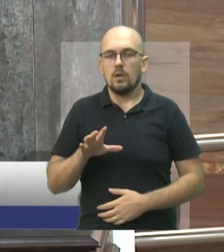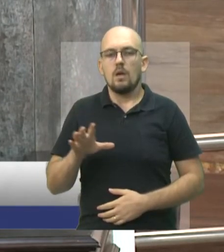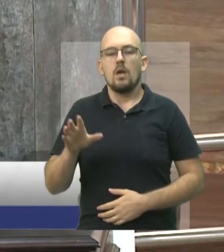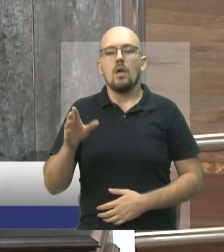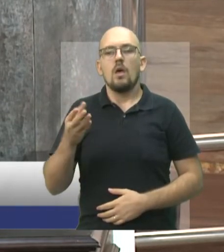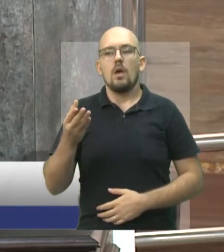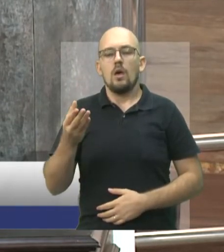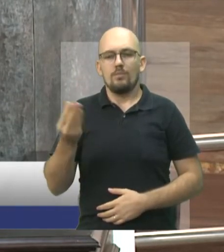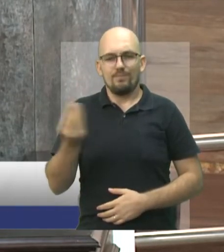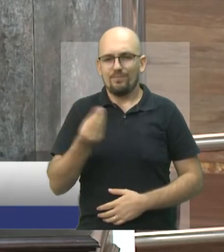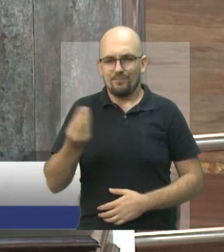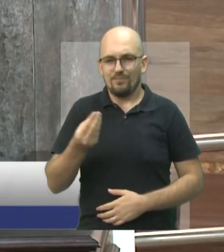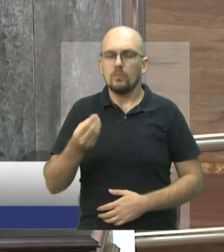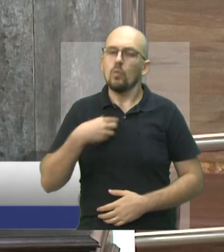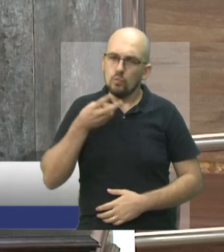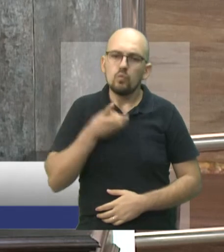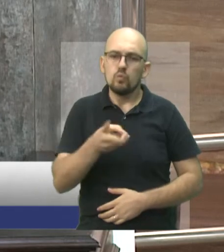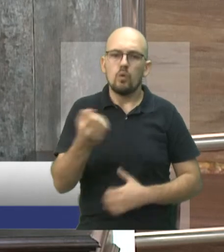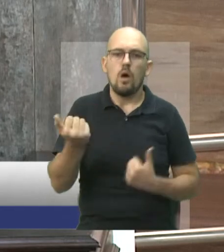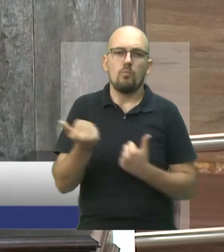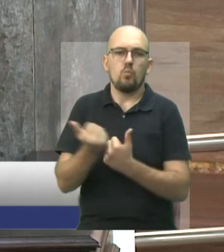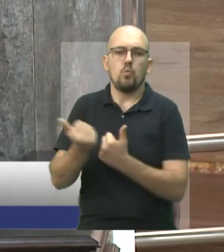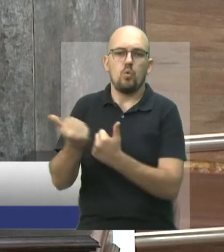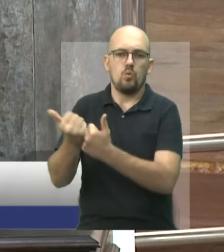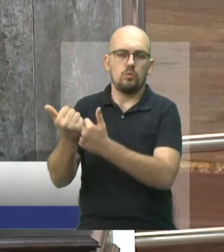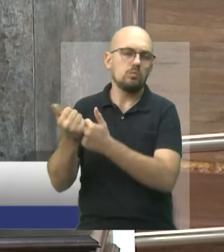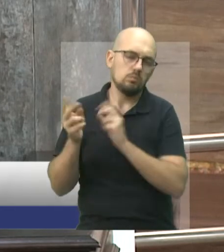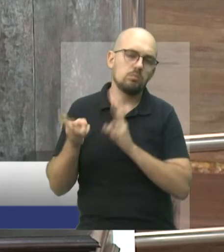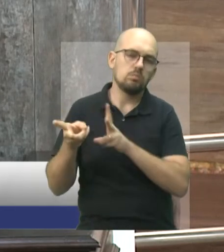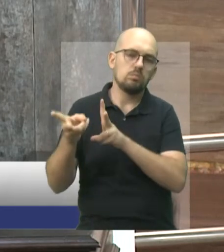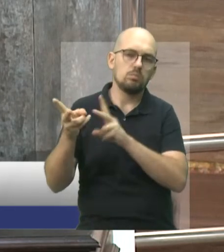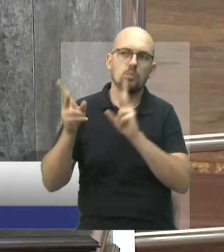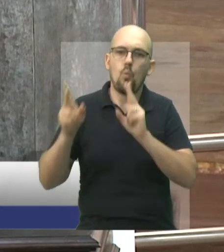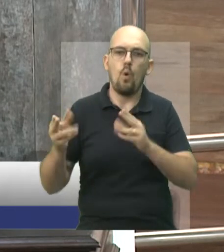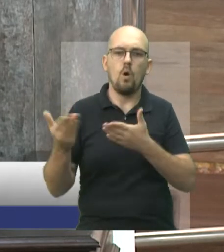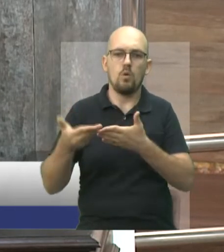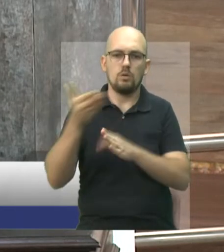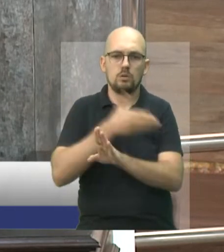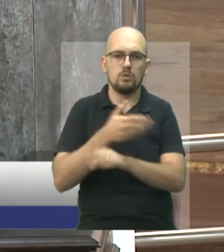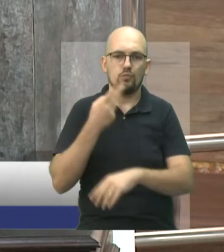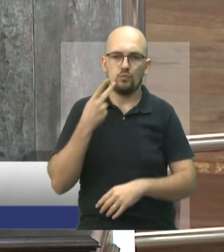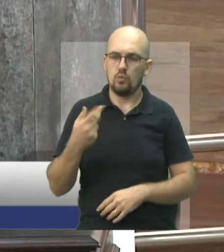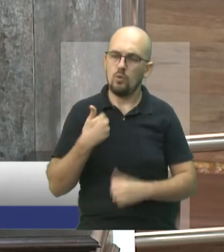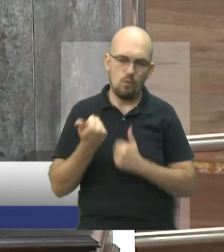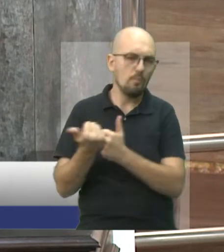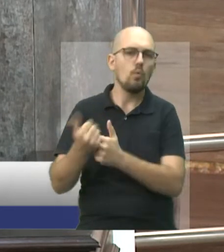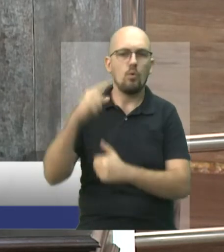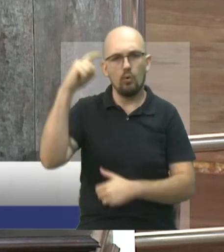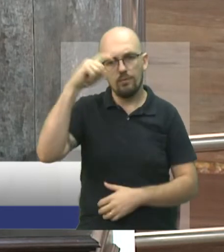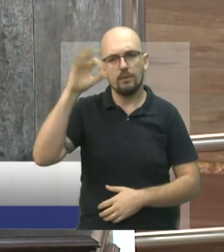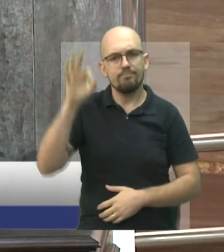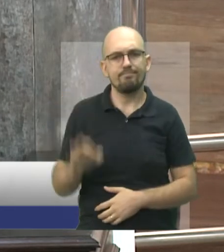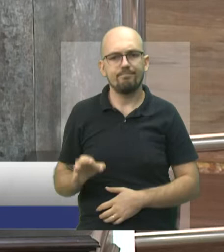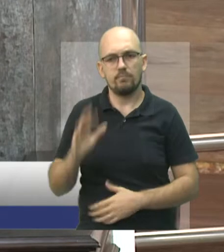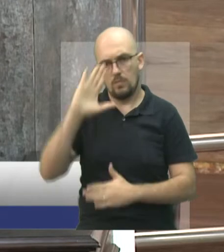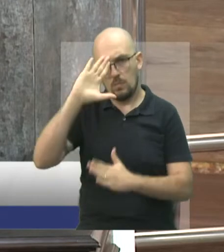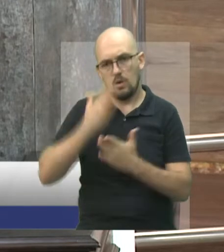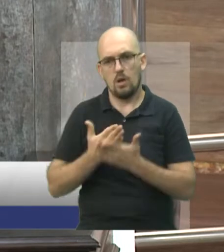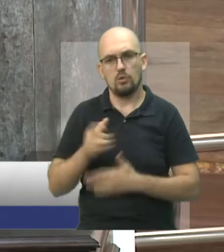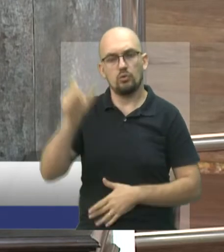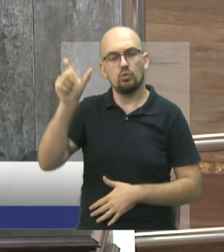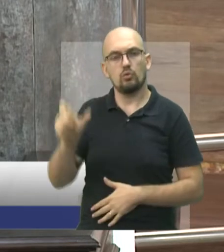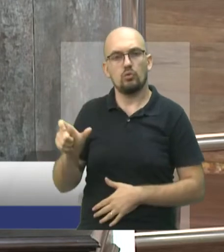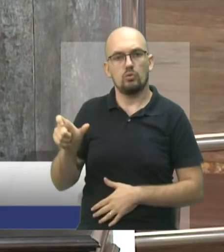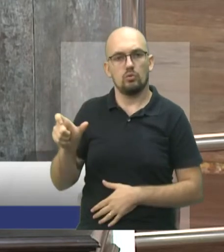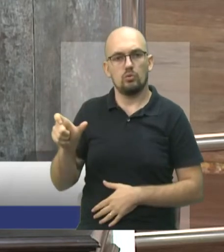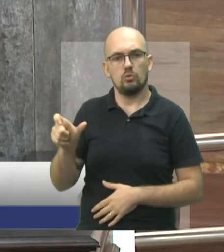diferente, eu vou continuar apoiando exatamente como foi conversado, né? Eu apoio o Ivan, acredito